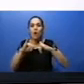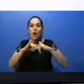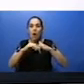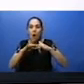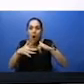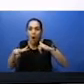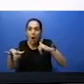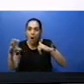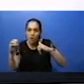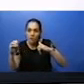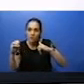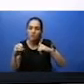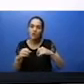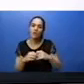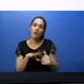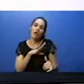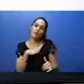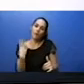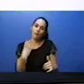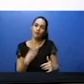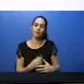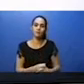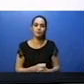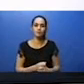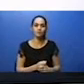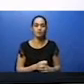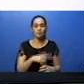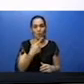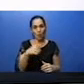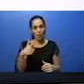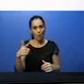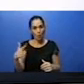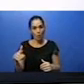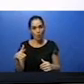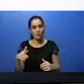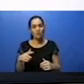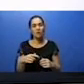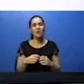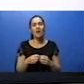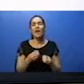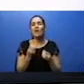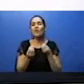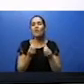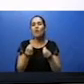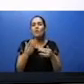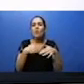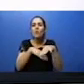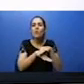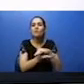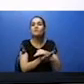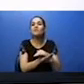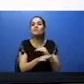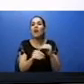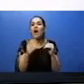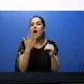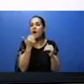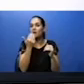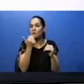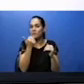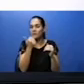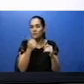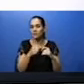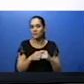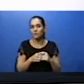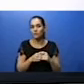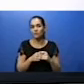Uma outra utilidade do catalisador são os conservantes dos alimentos, só que no caso agora ele tem uma ação de inibir